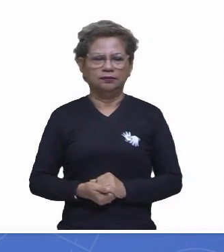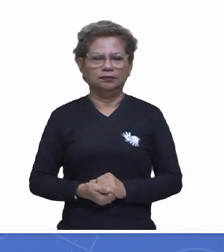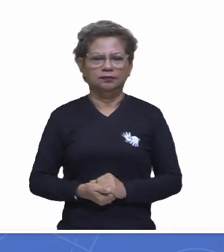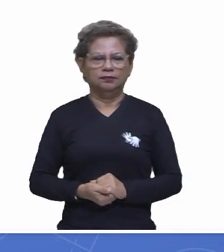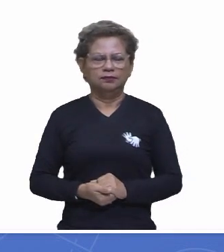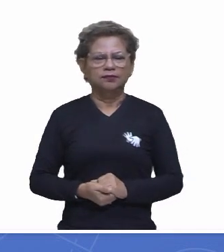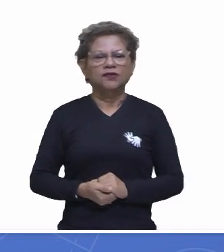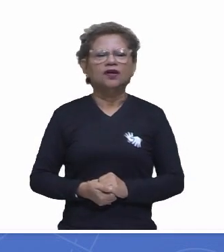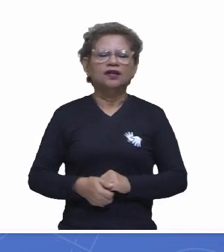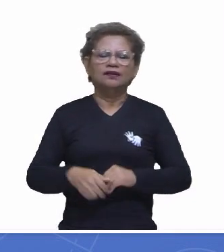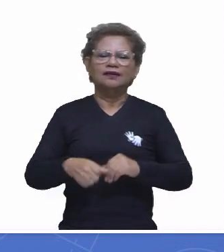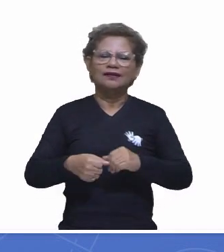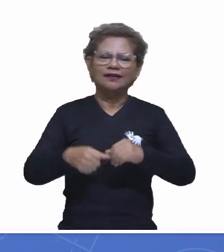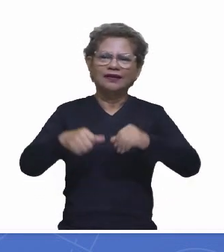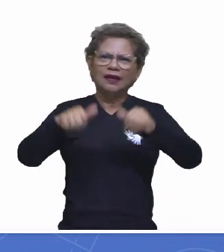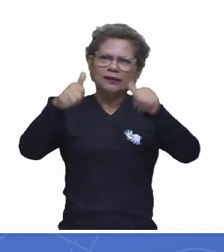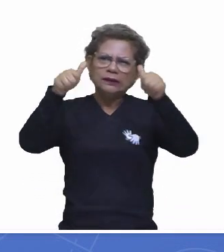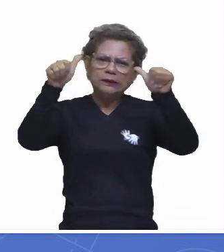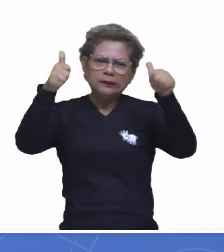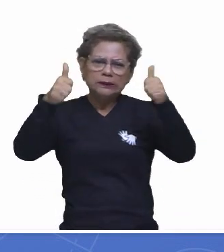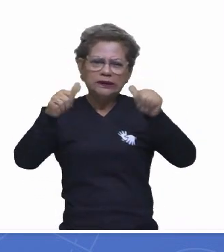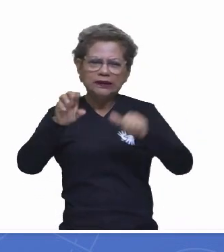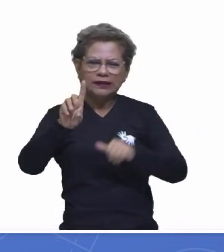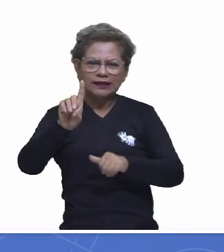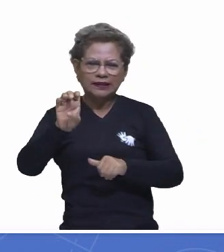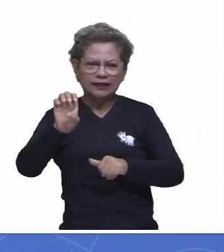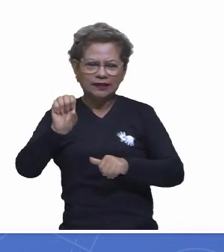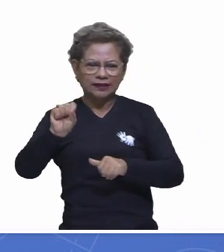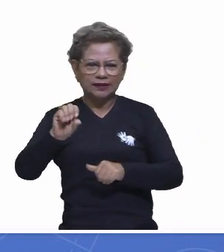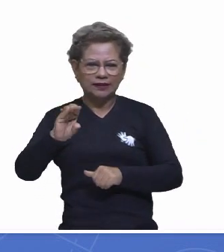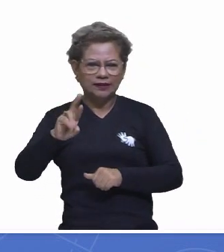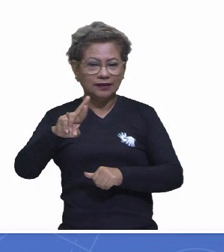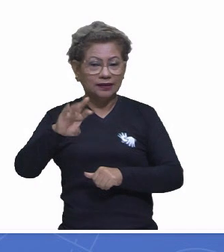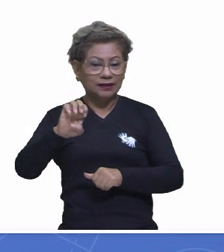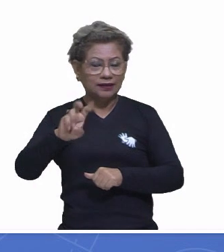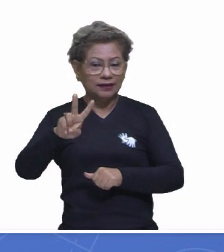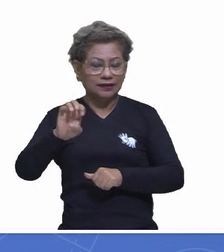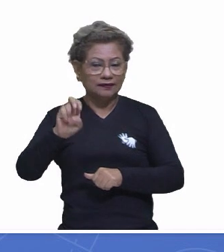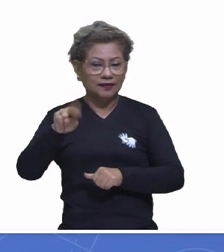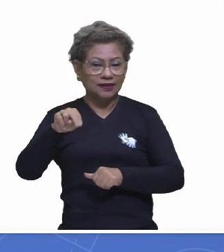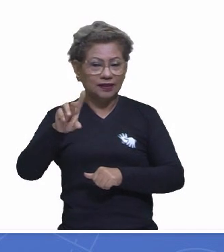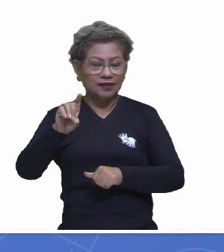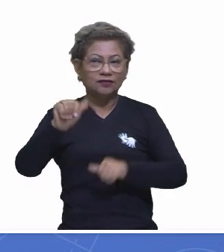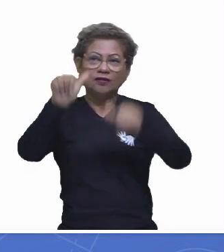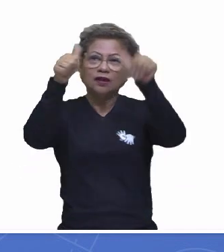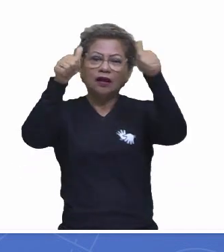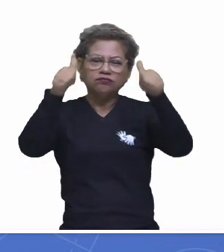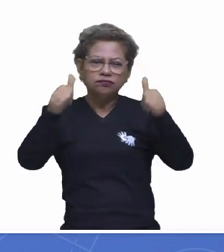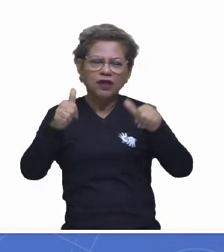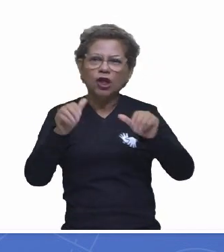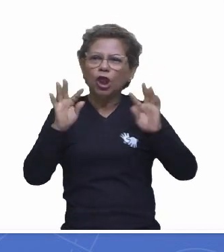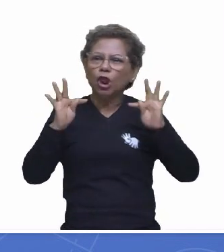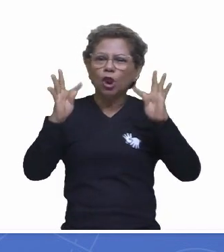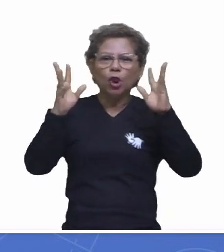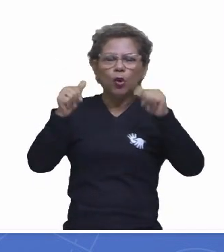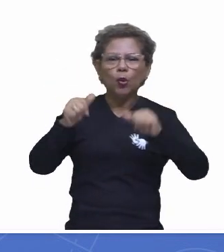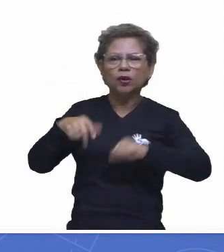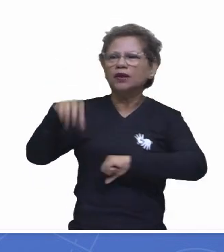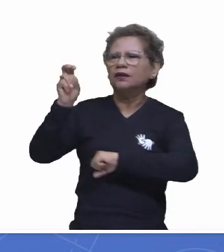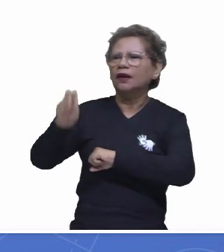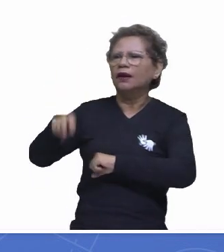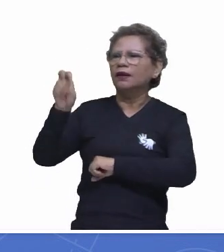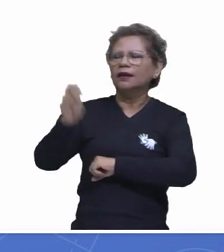as descreve. Então eu percebo que ele apresenta, né? Ele vai pontuando o que ele observa: pessoas,